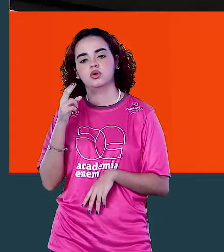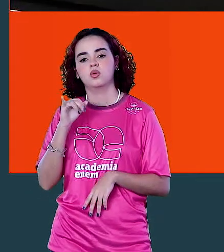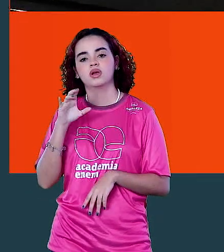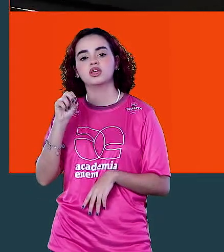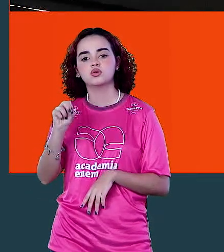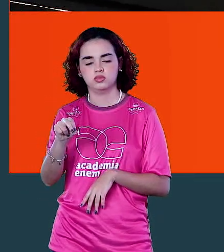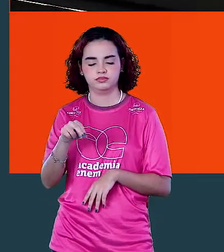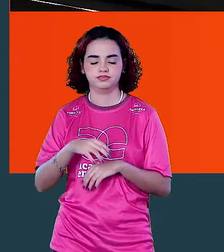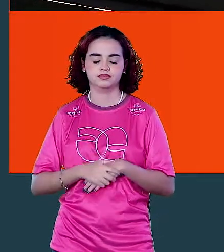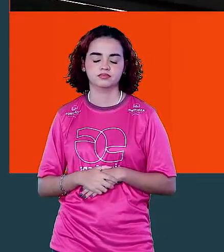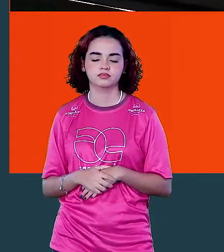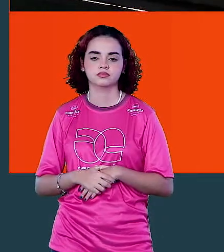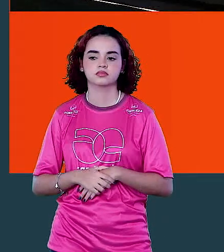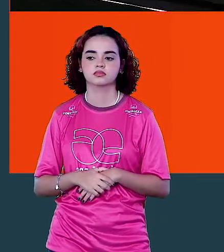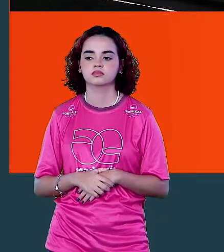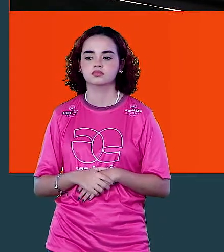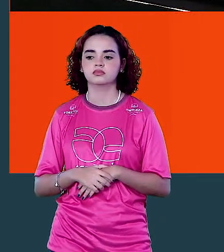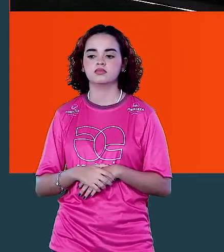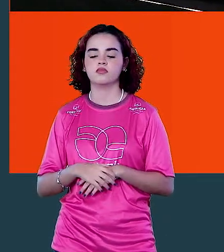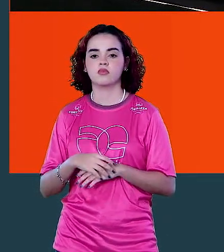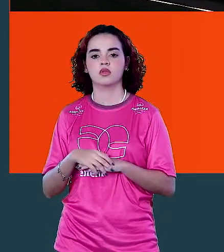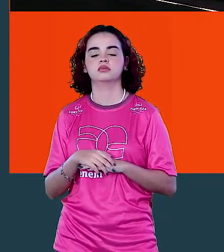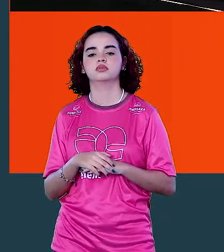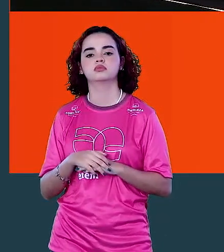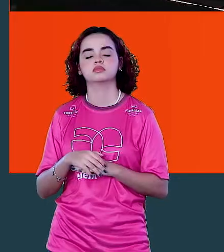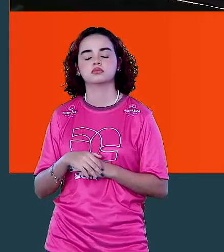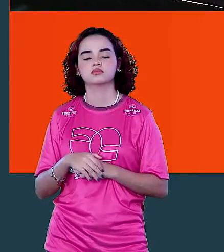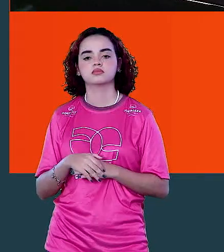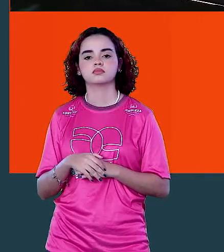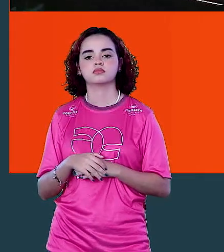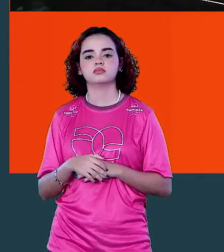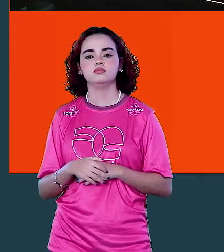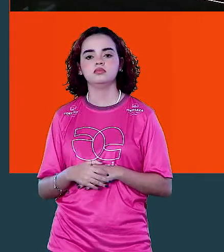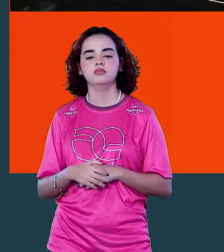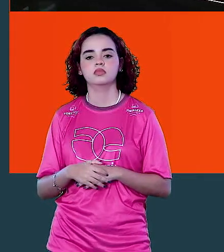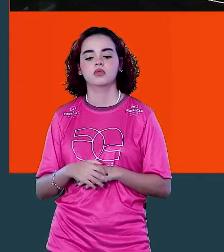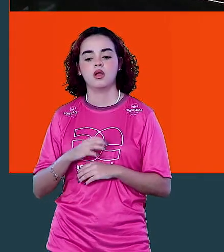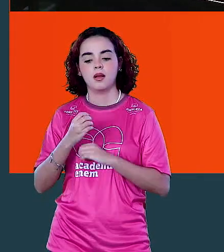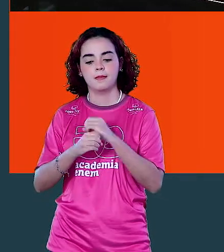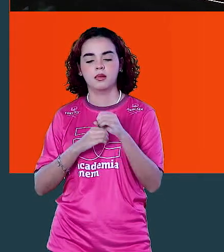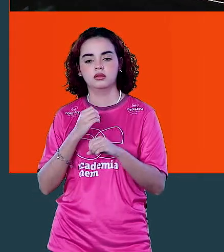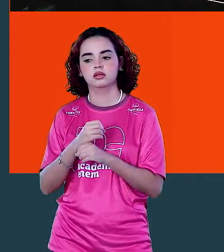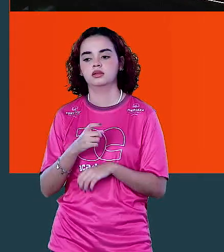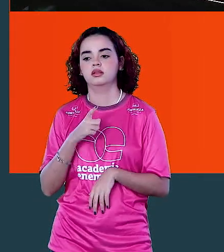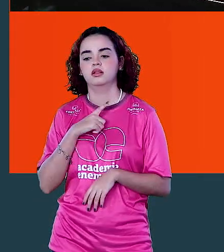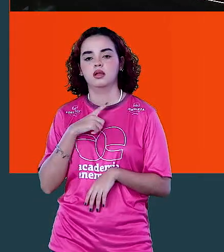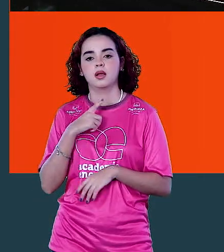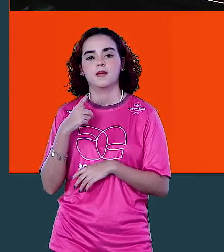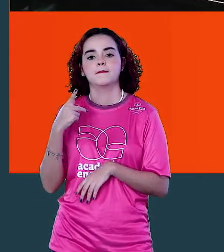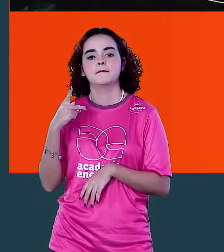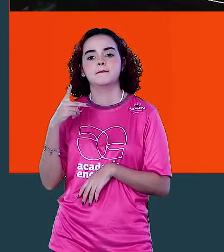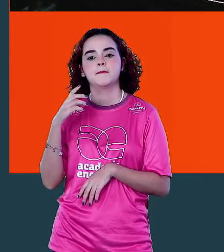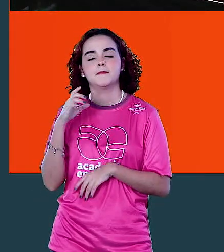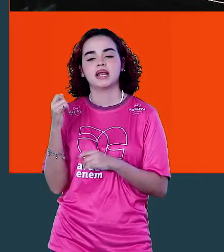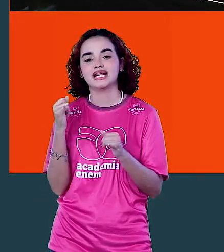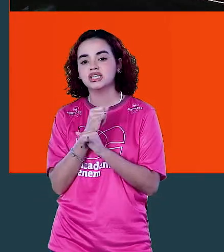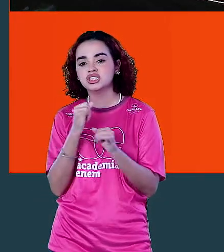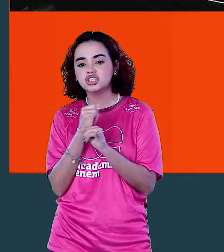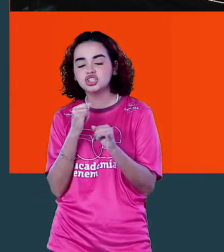Quanto mais polar uma molécula é, quanto mais polos ela tem, mais forte é a